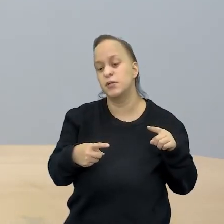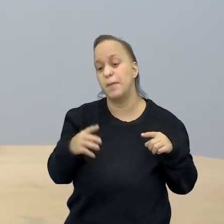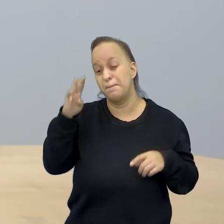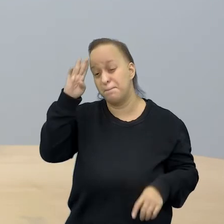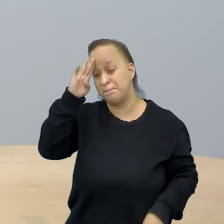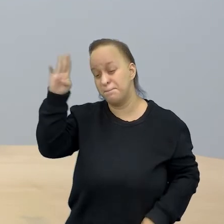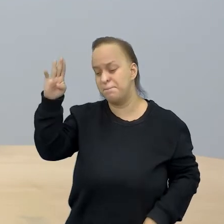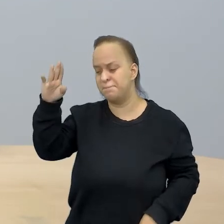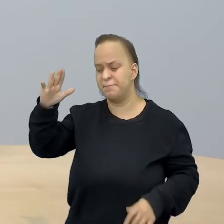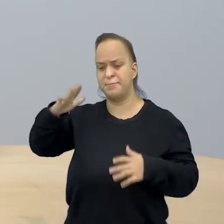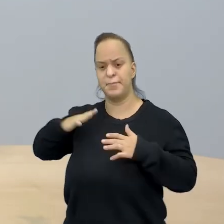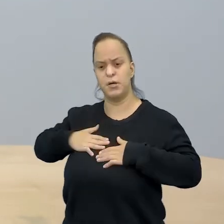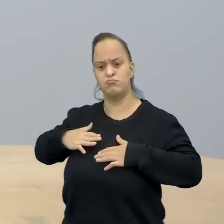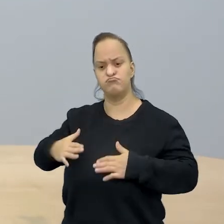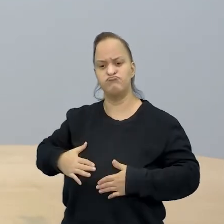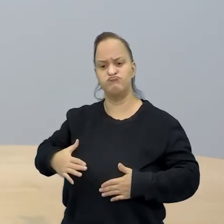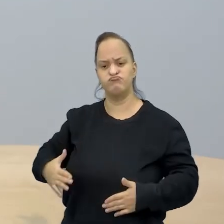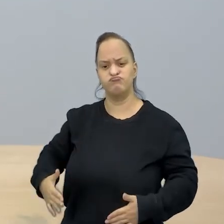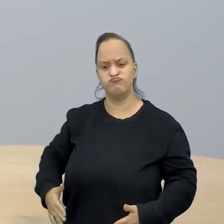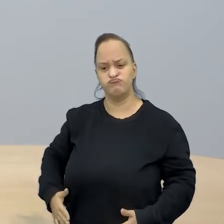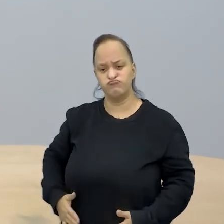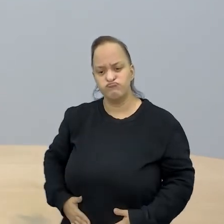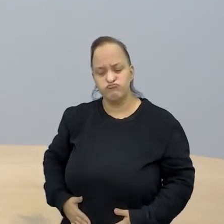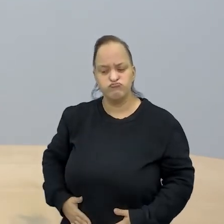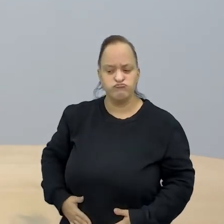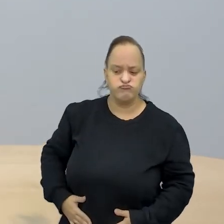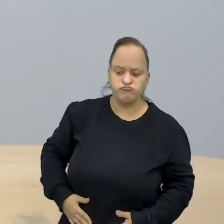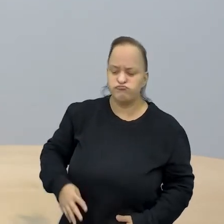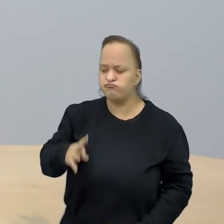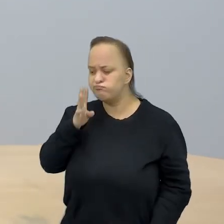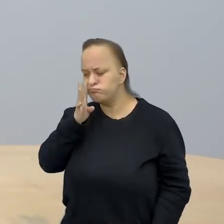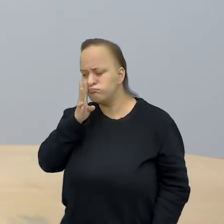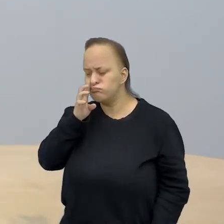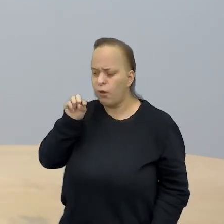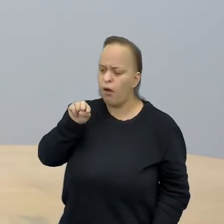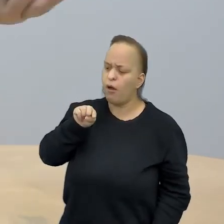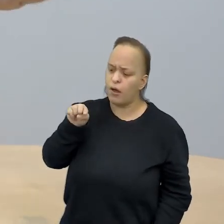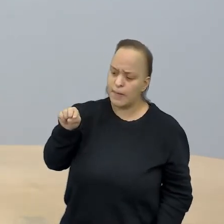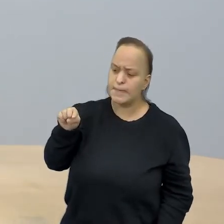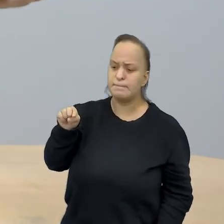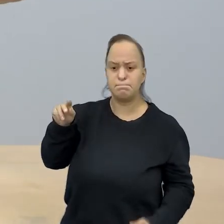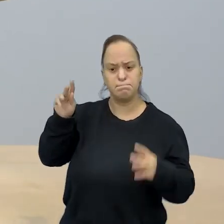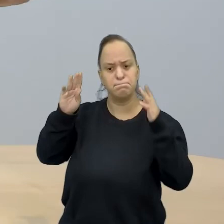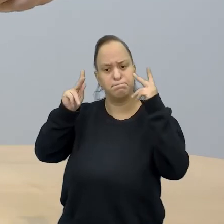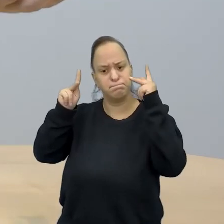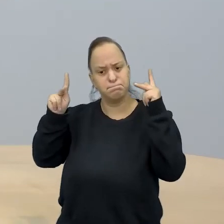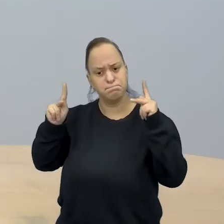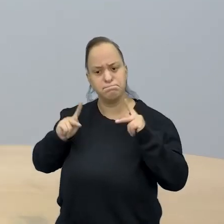corpos. Isto significa fazer com que aqueles indivíduos que